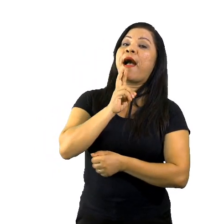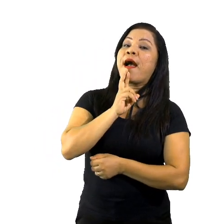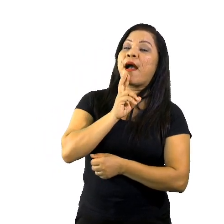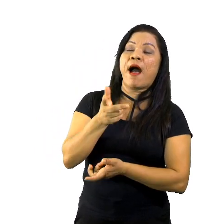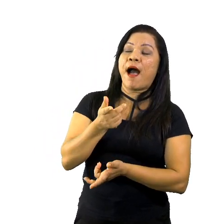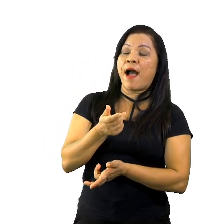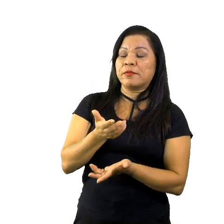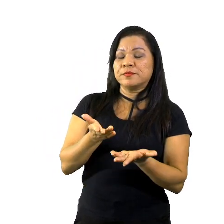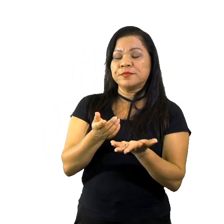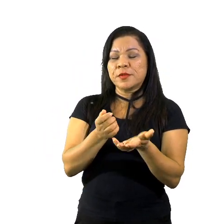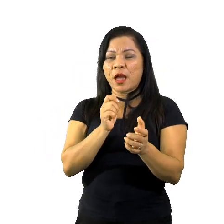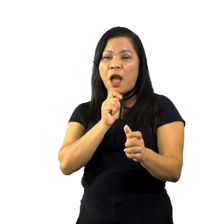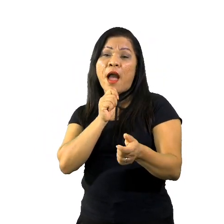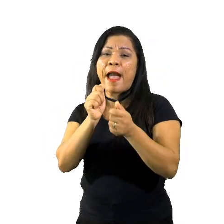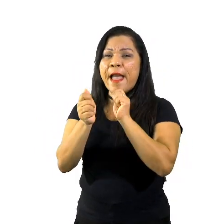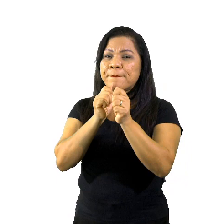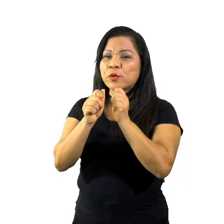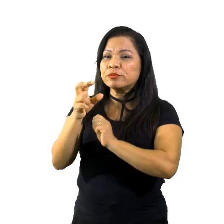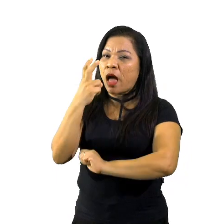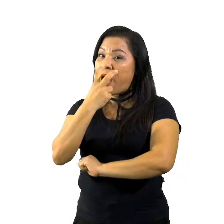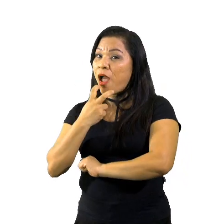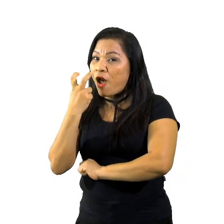é utilizada hoje em dia.